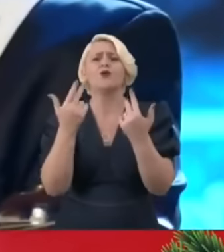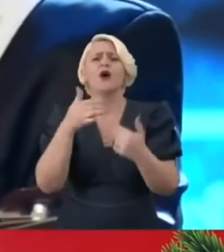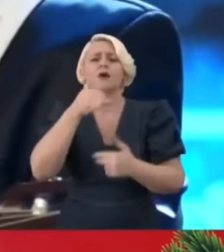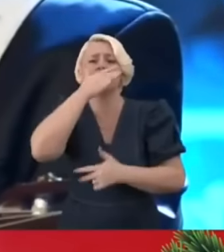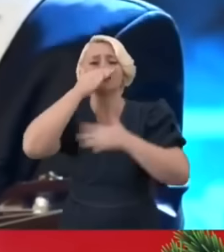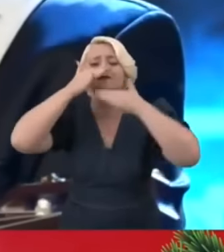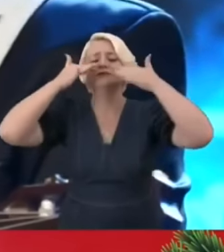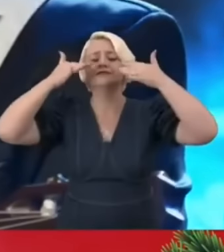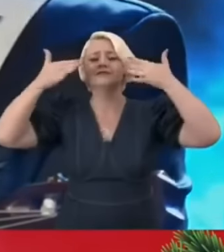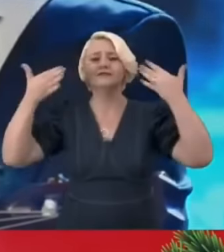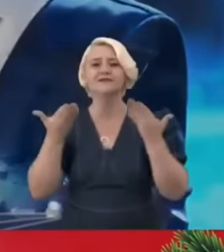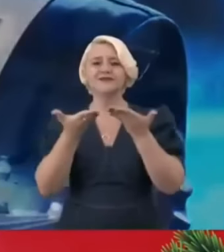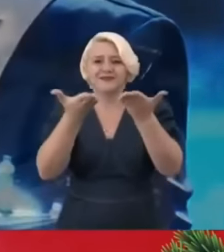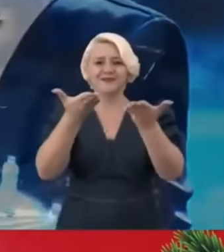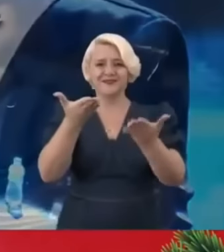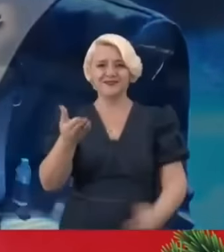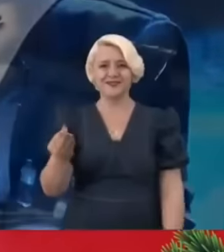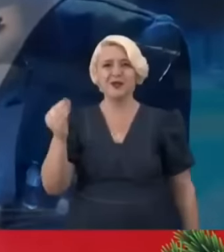seu perfume.